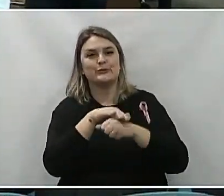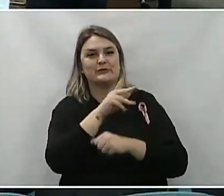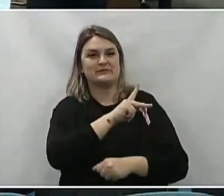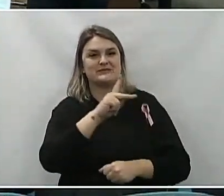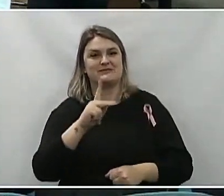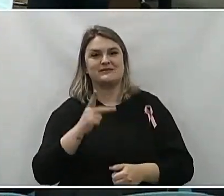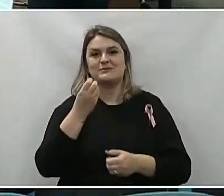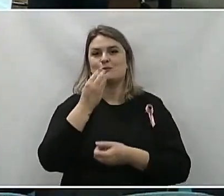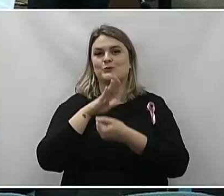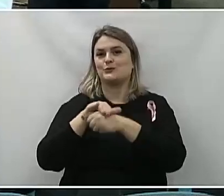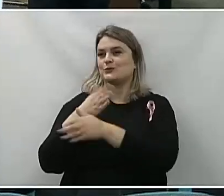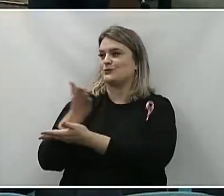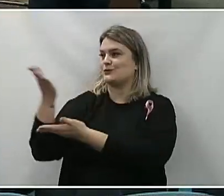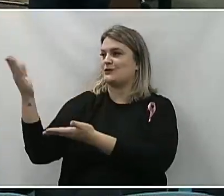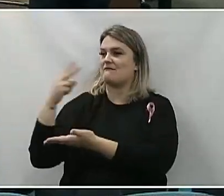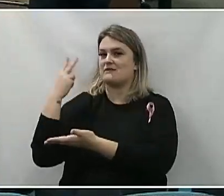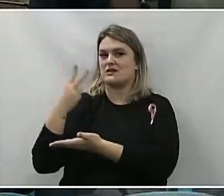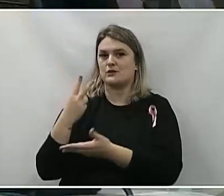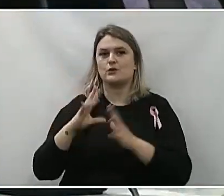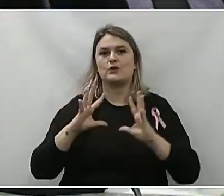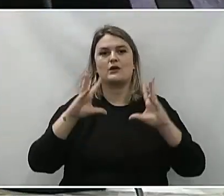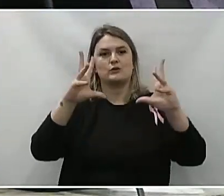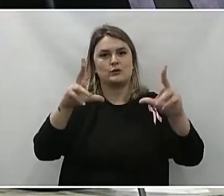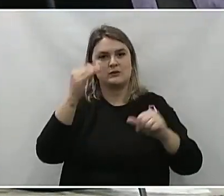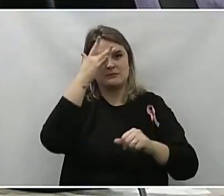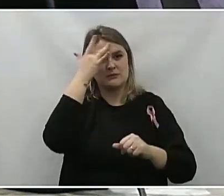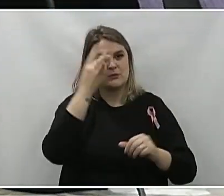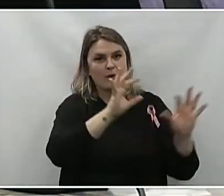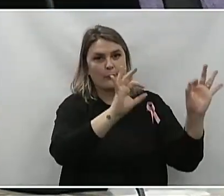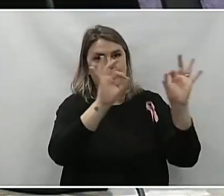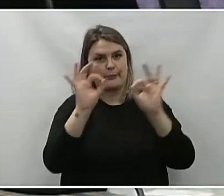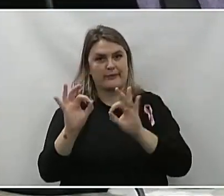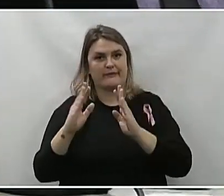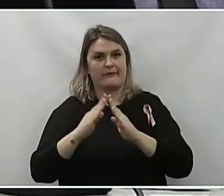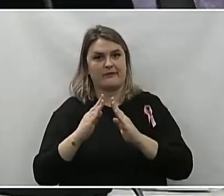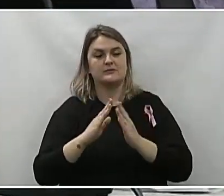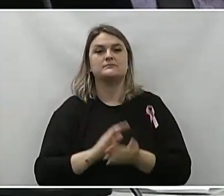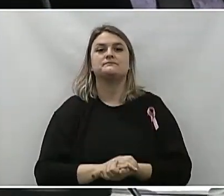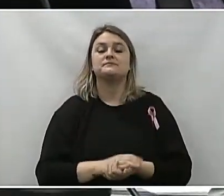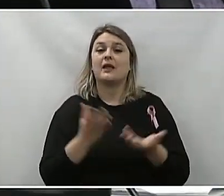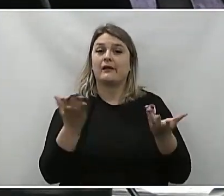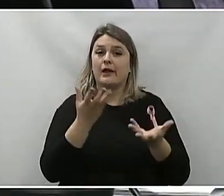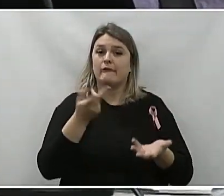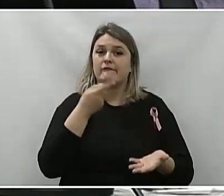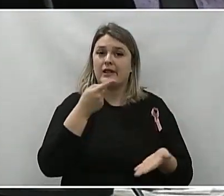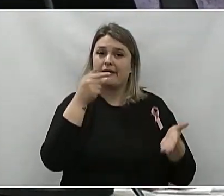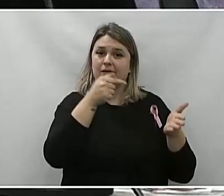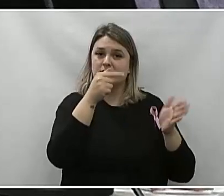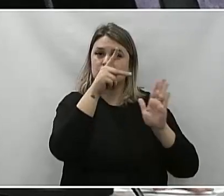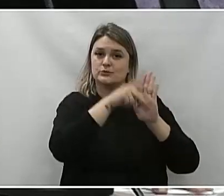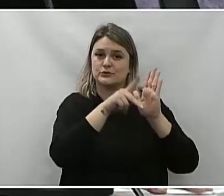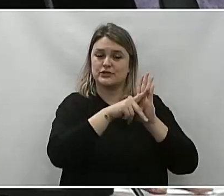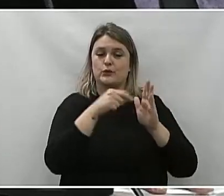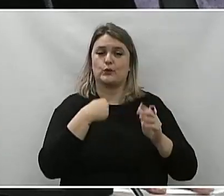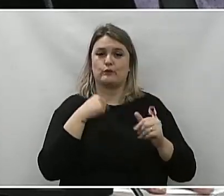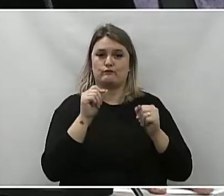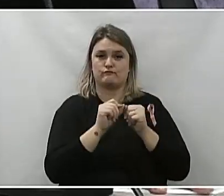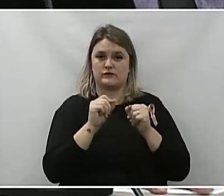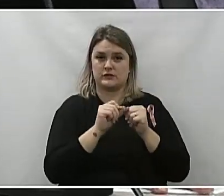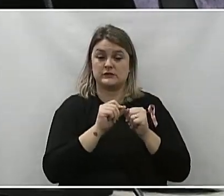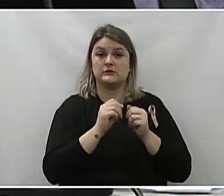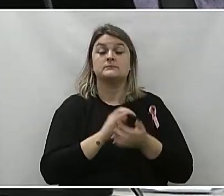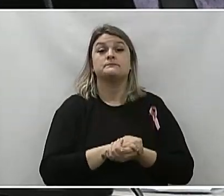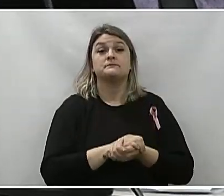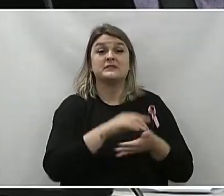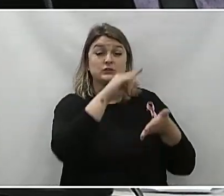Presidente Boa noite aos nobres colegas a todas e a todos que nos assistem de casa quero falar sobre projeto de minha autoria